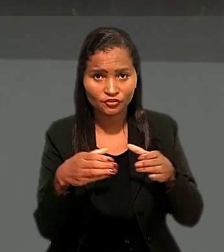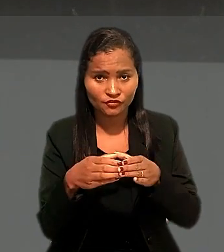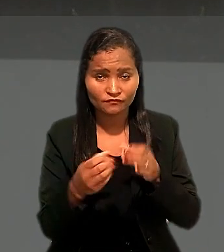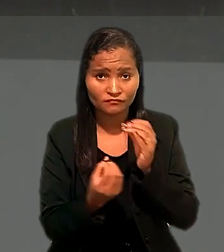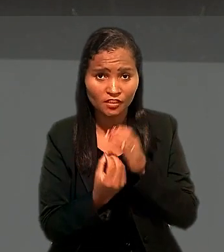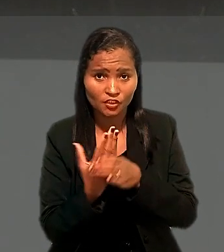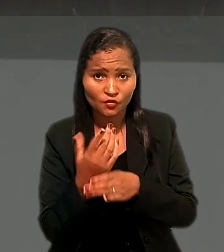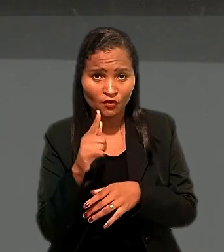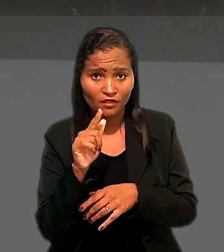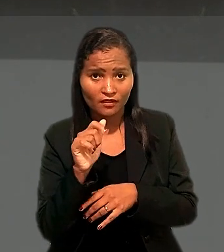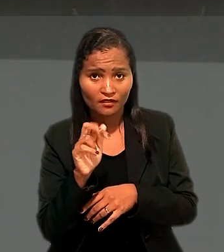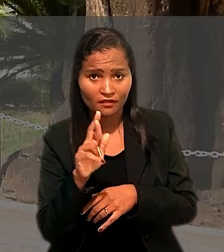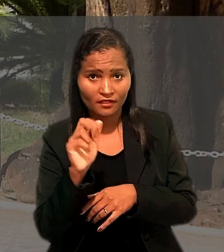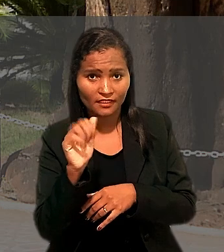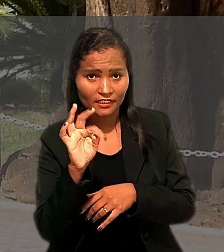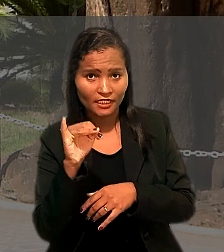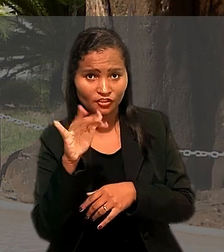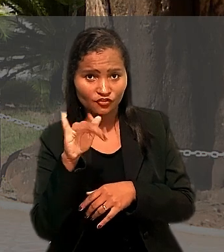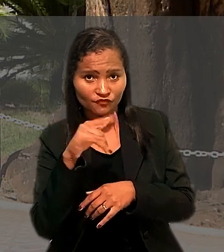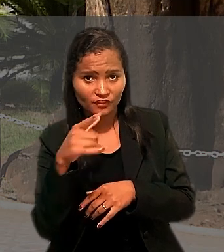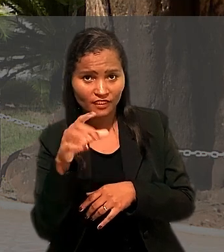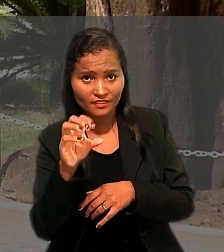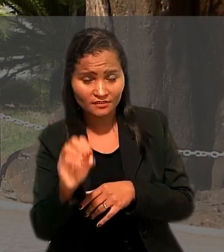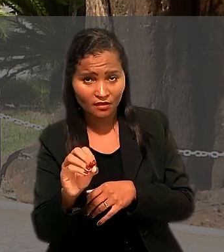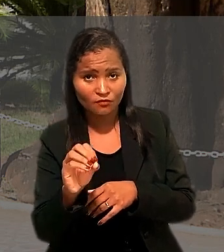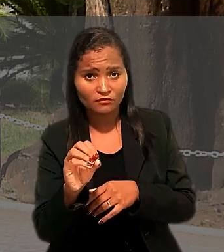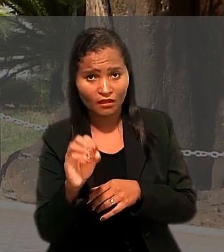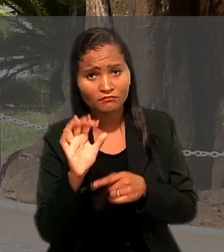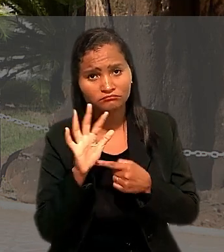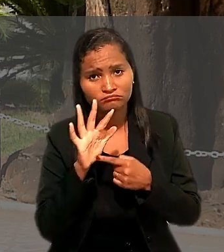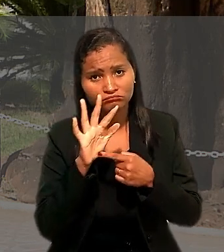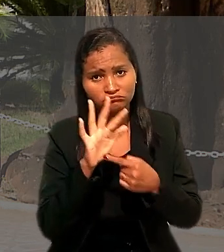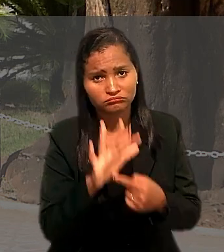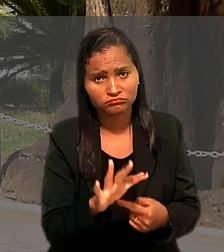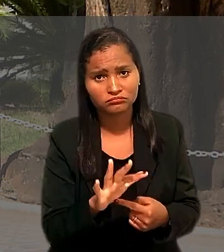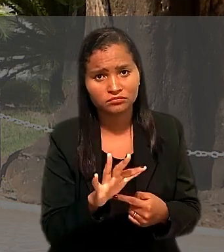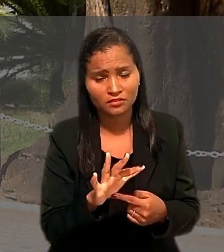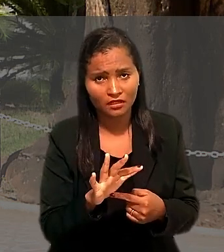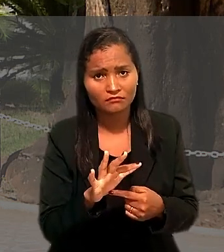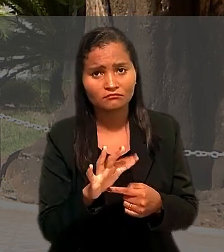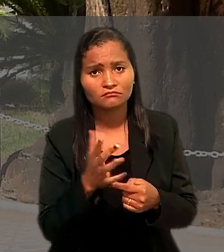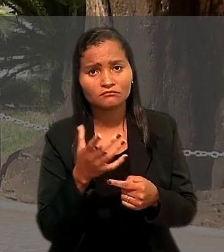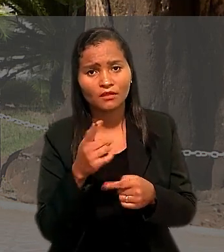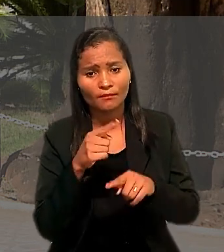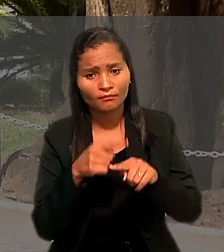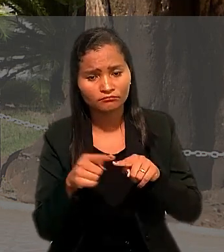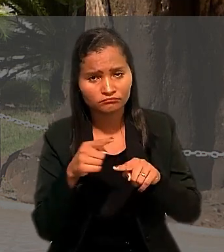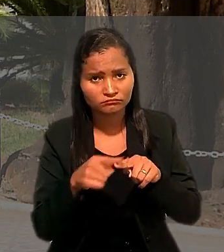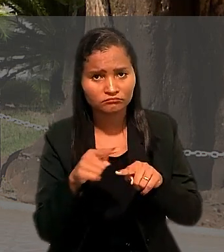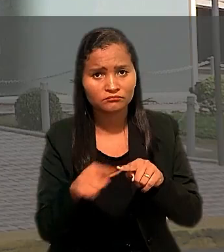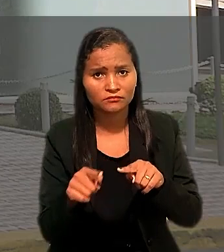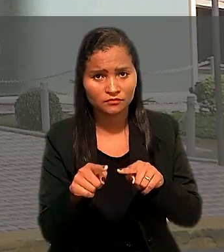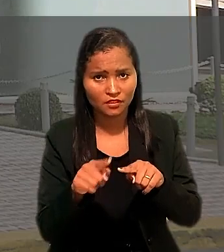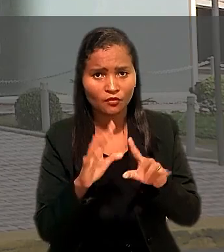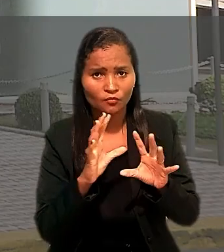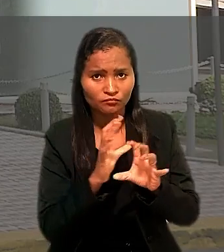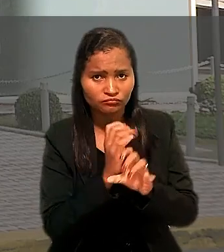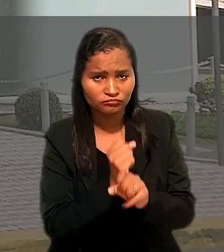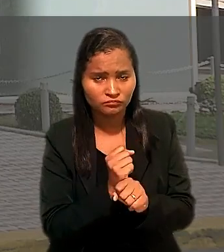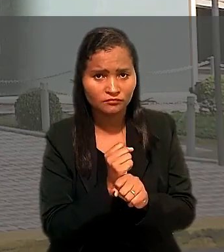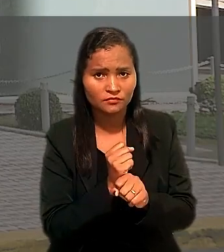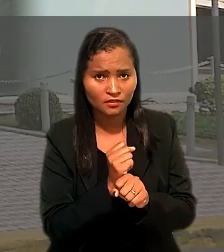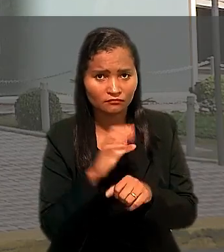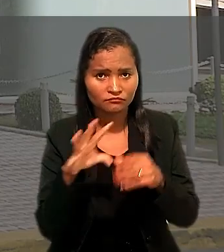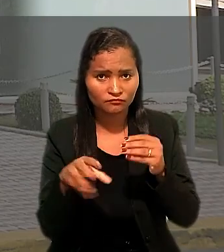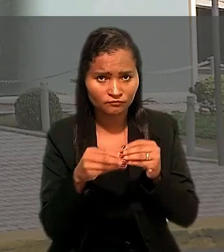que instituiu a gratificação é expressa ao vedar a acumulação com as horas extras a qualquer título. Argumentou